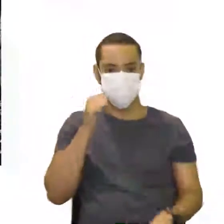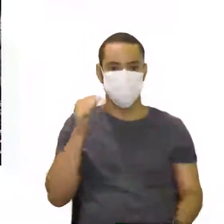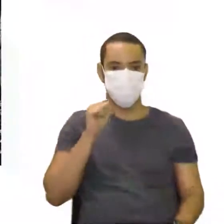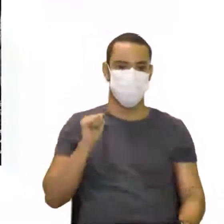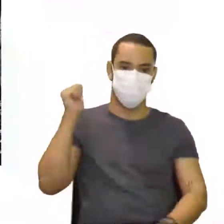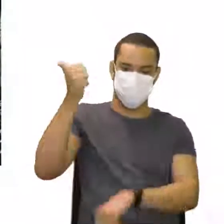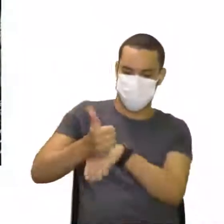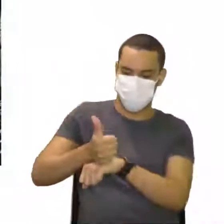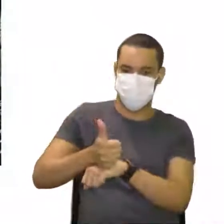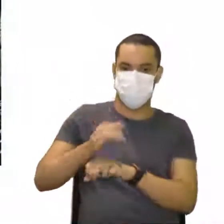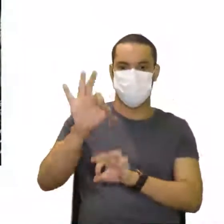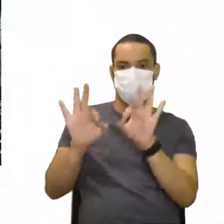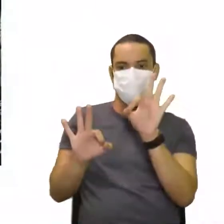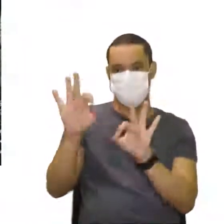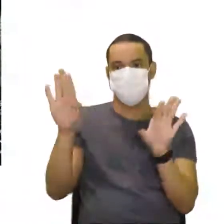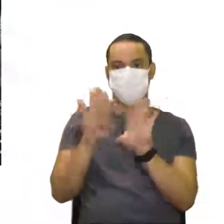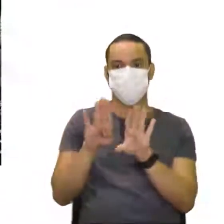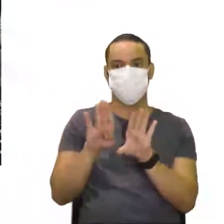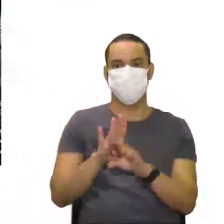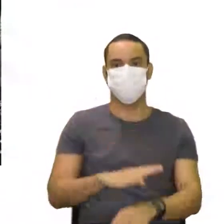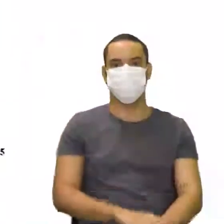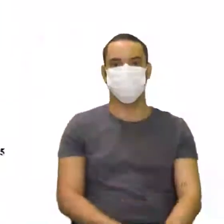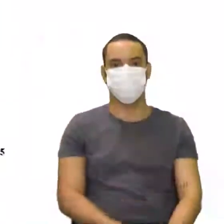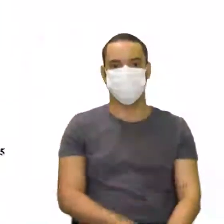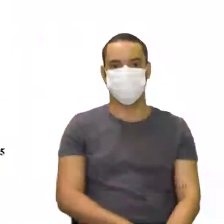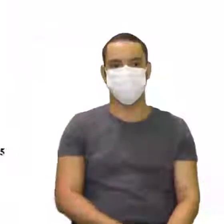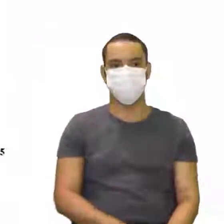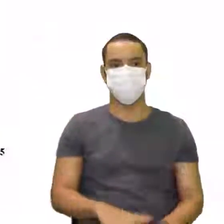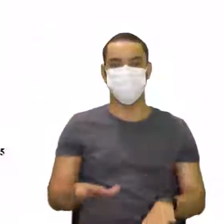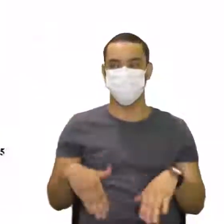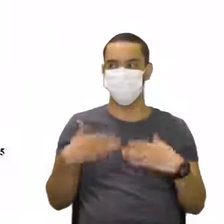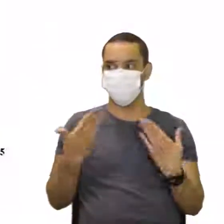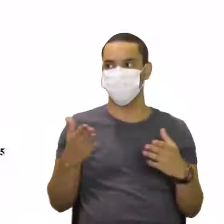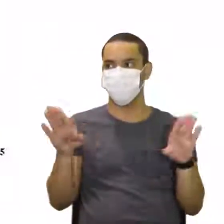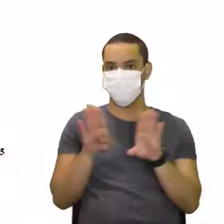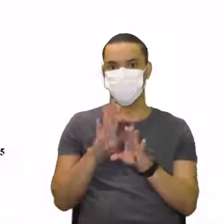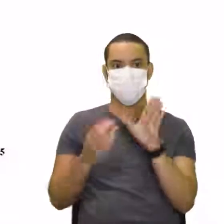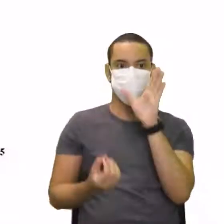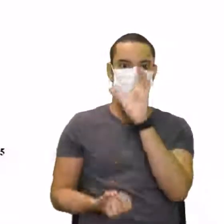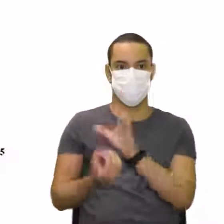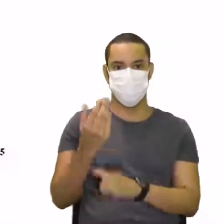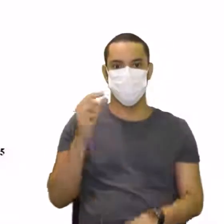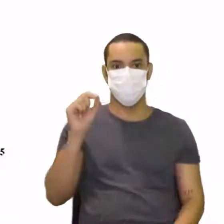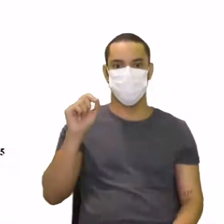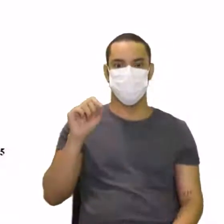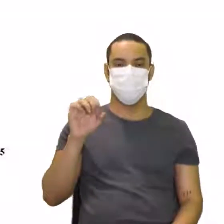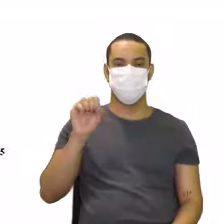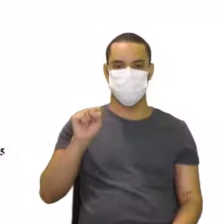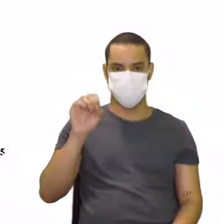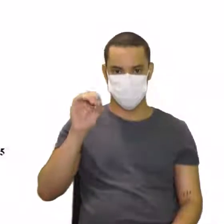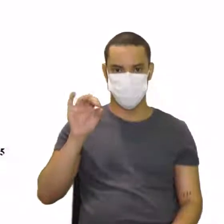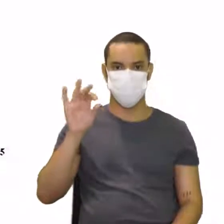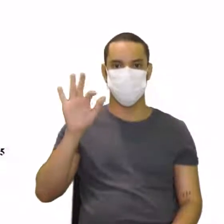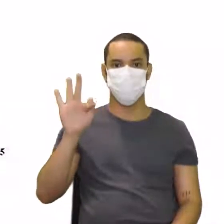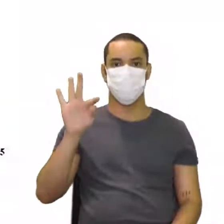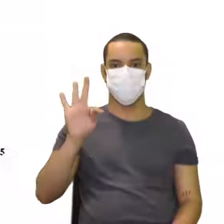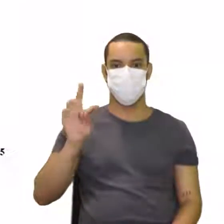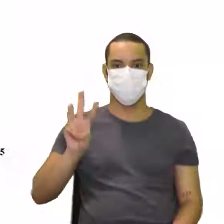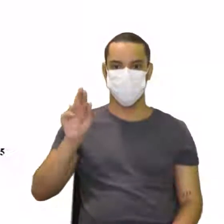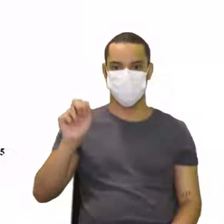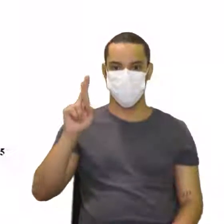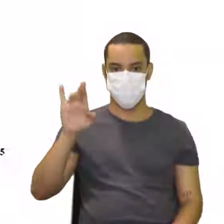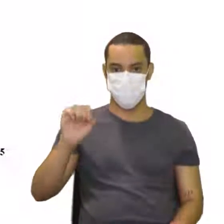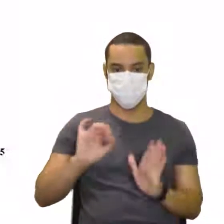a parte da programação também, ok? E além disso, surgem os softwares integrados e a partir da virada